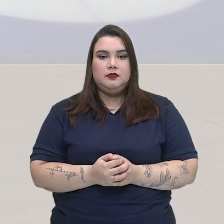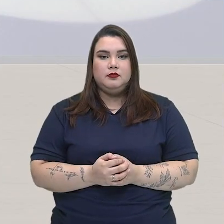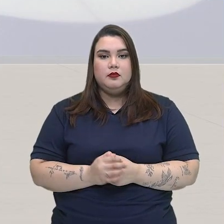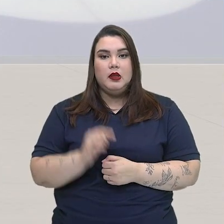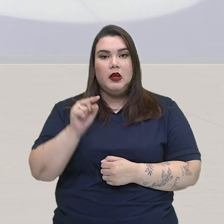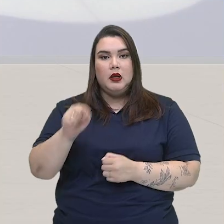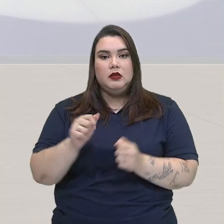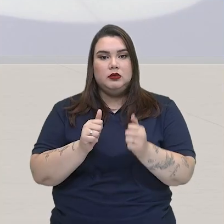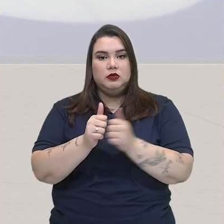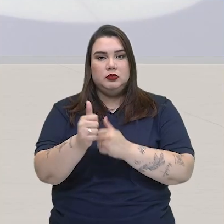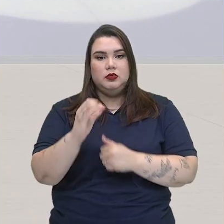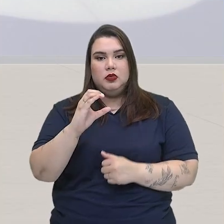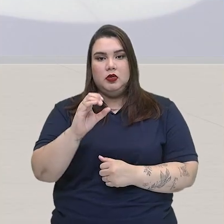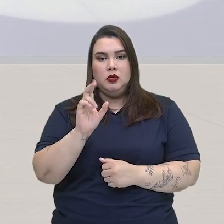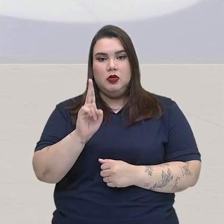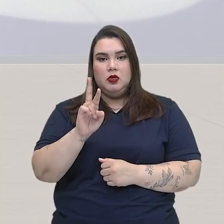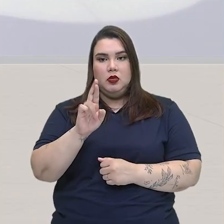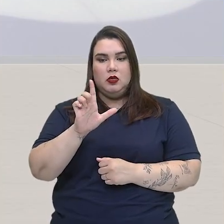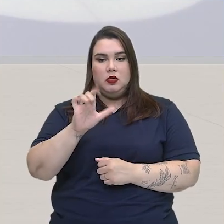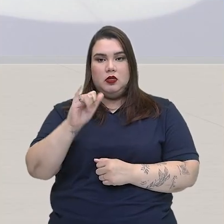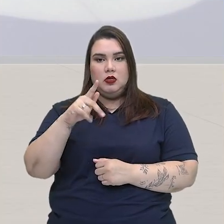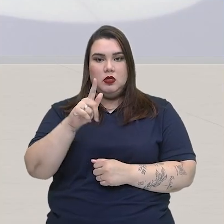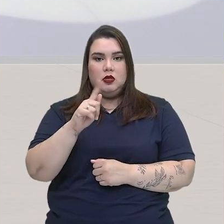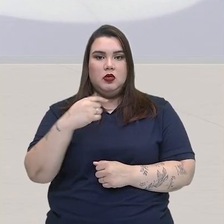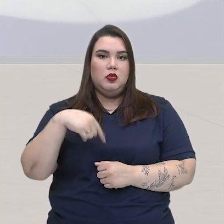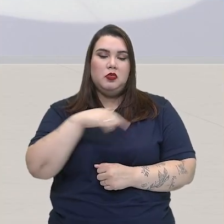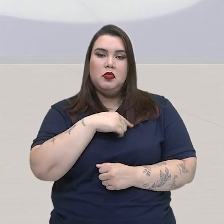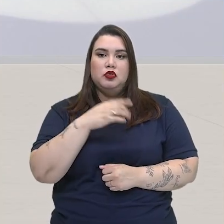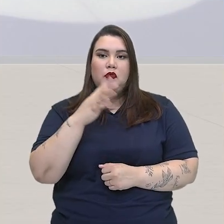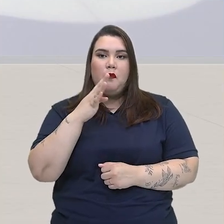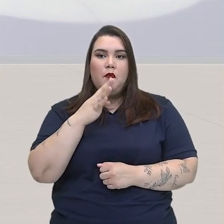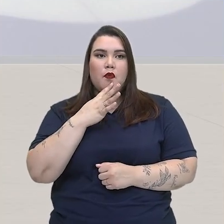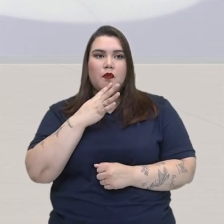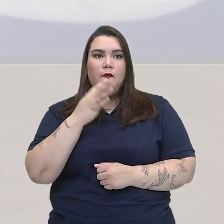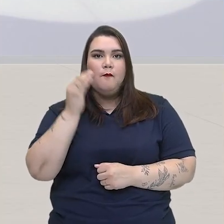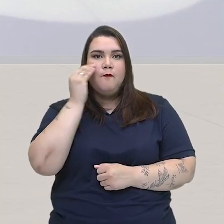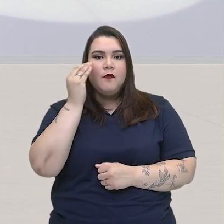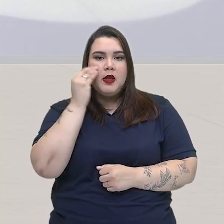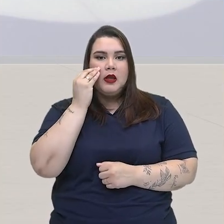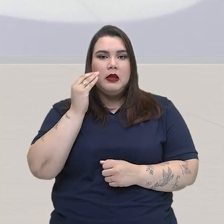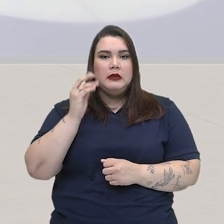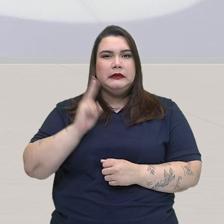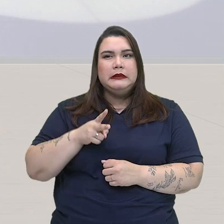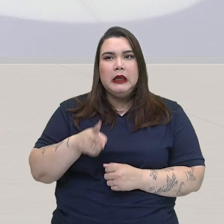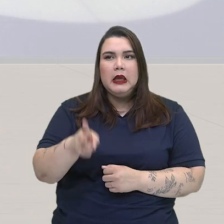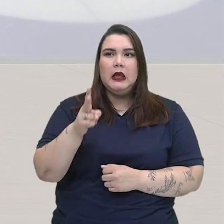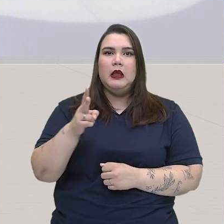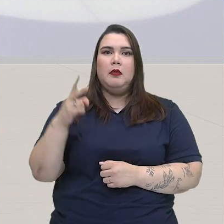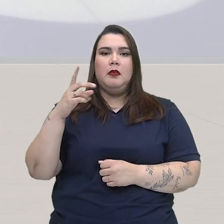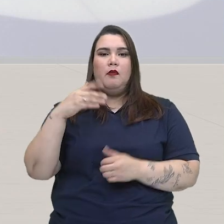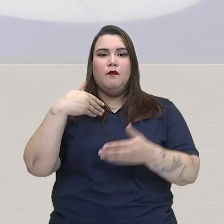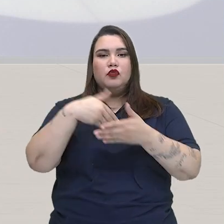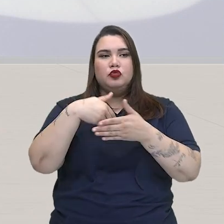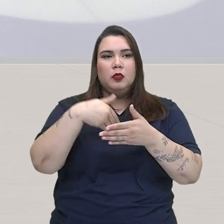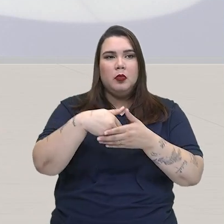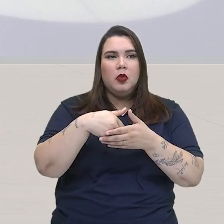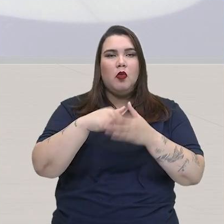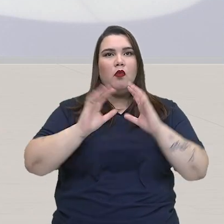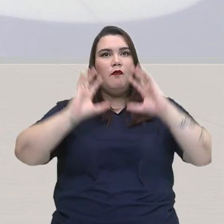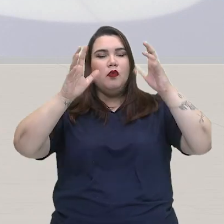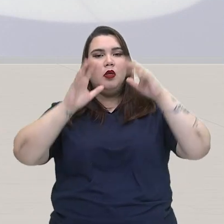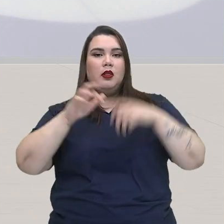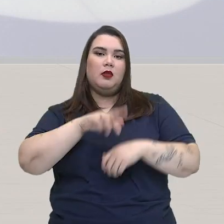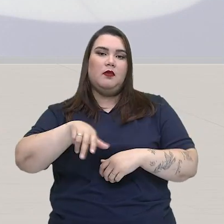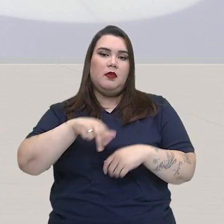gente costuma ver com frequência, né? Como o futebol, o vôlei. E por quê? Porque ele é um esporte de